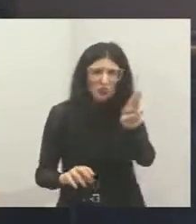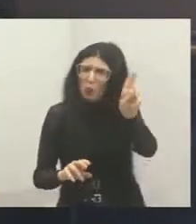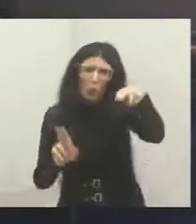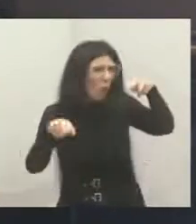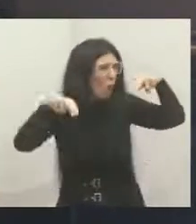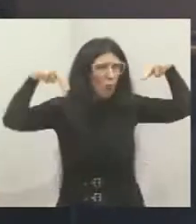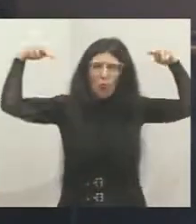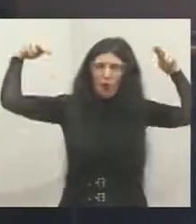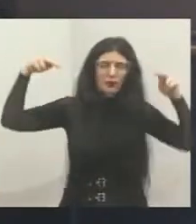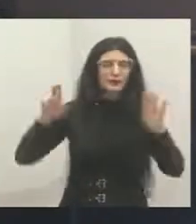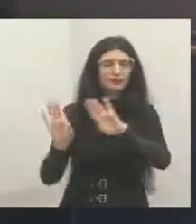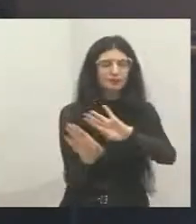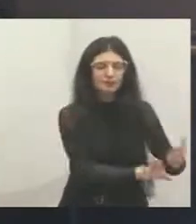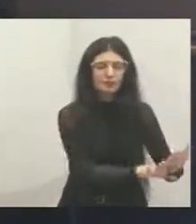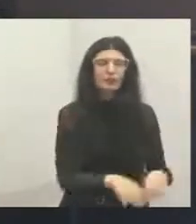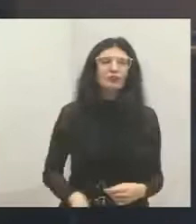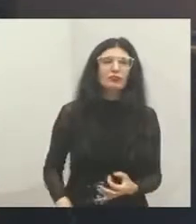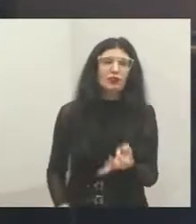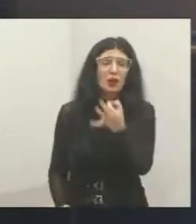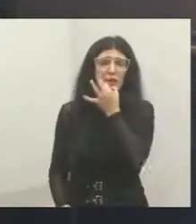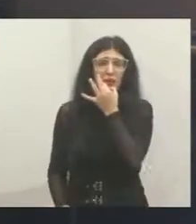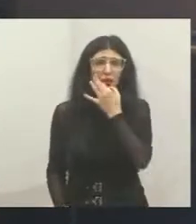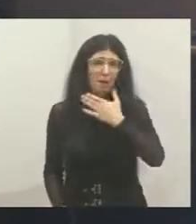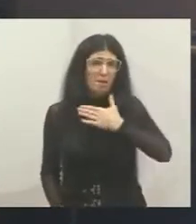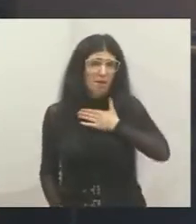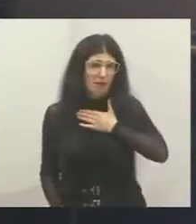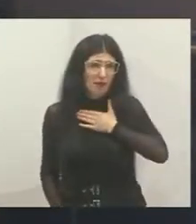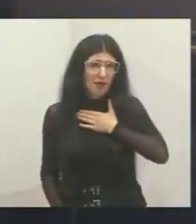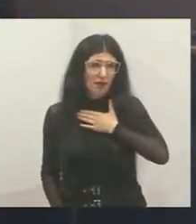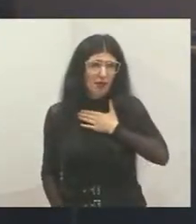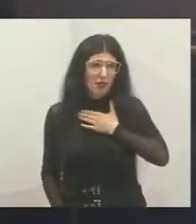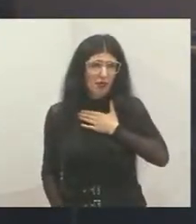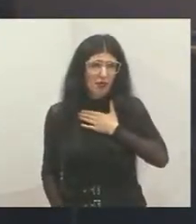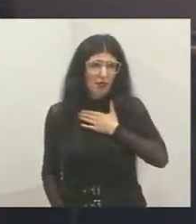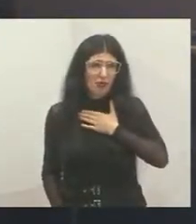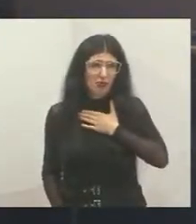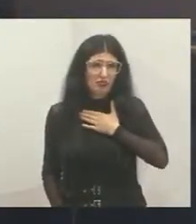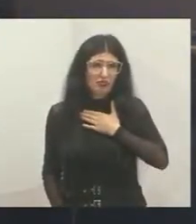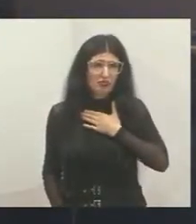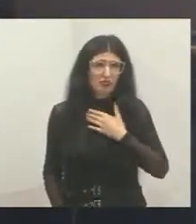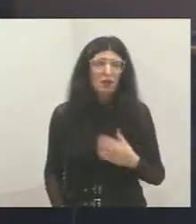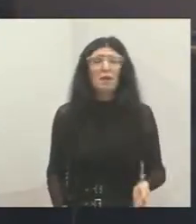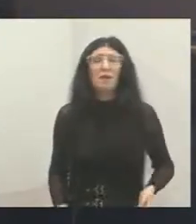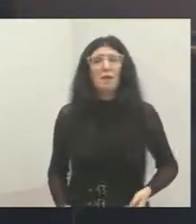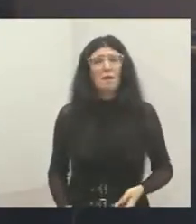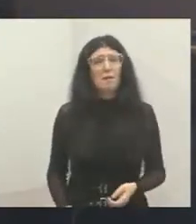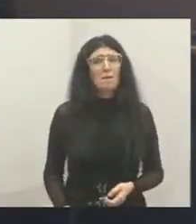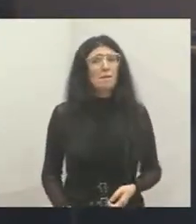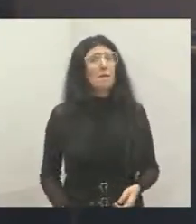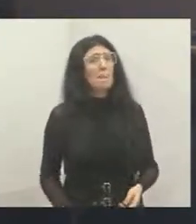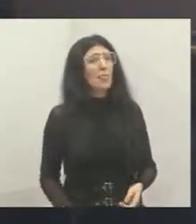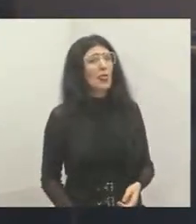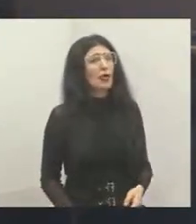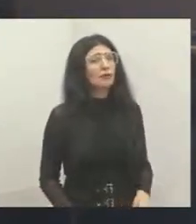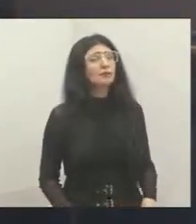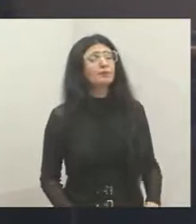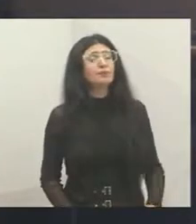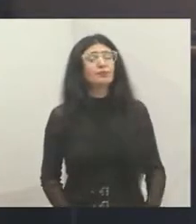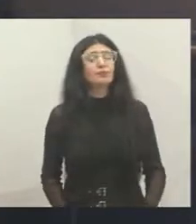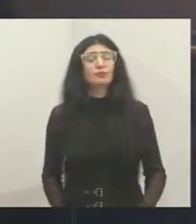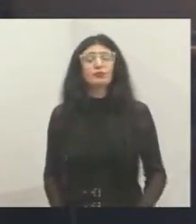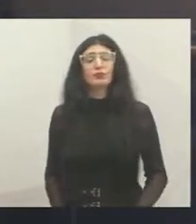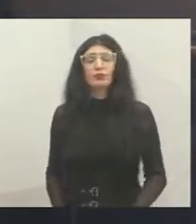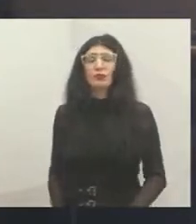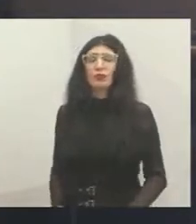No meu ponto de vista, não tem todo esse espaço, se nós cumprirmos o